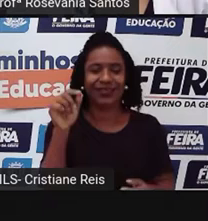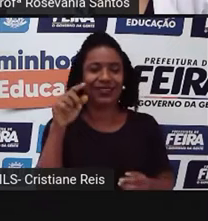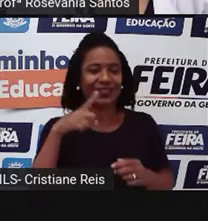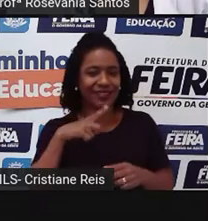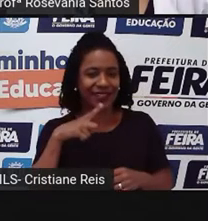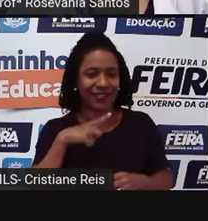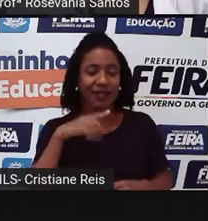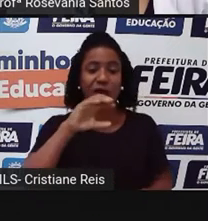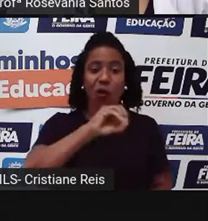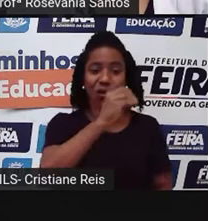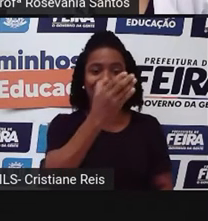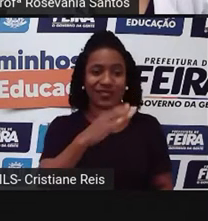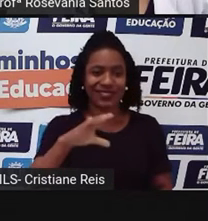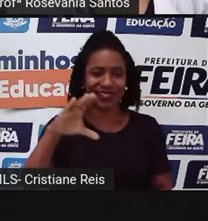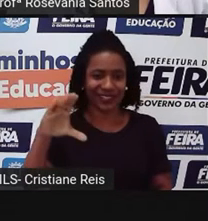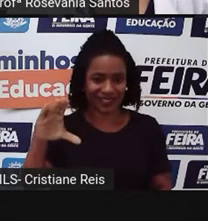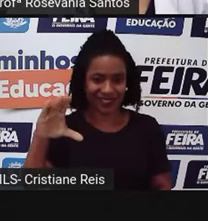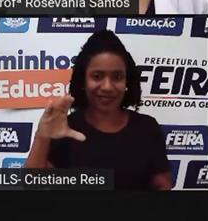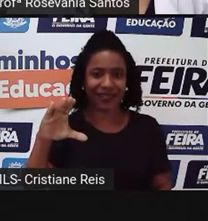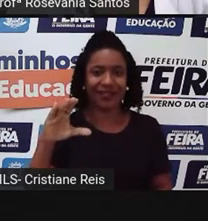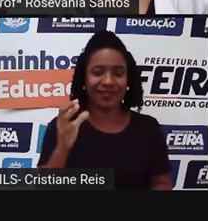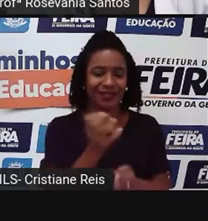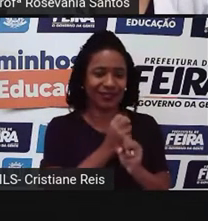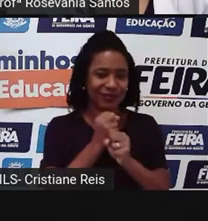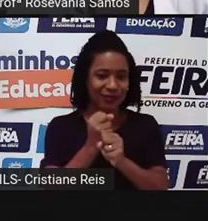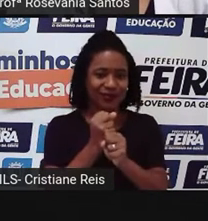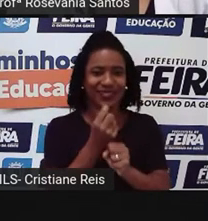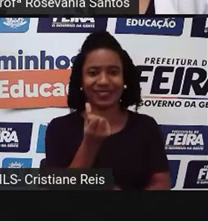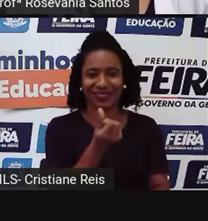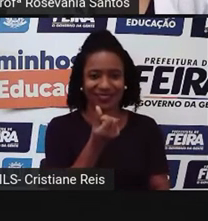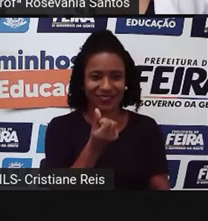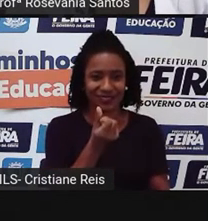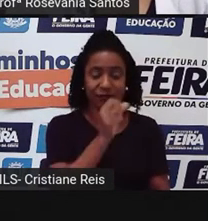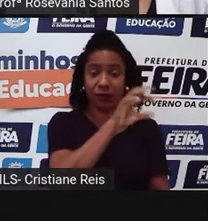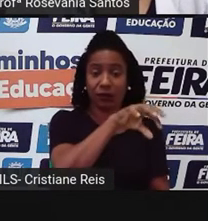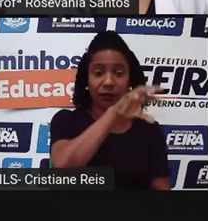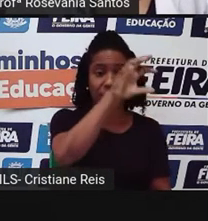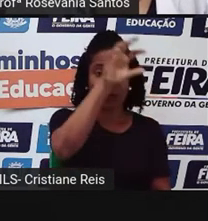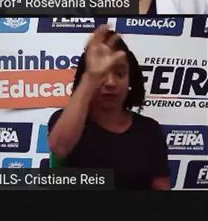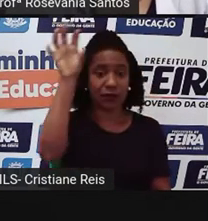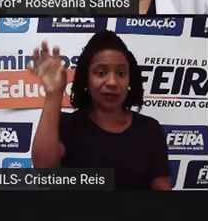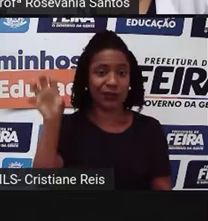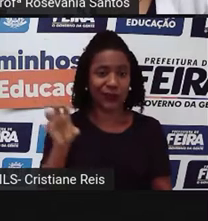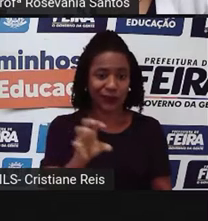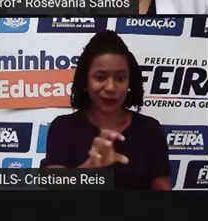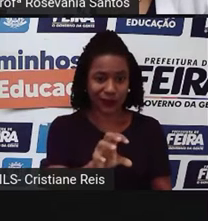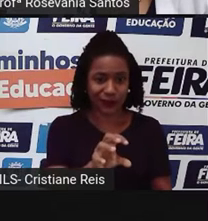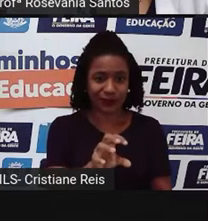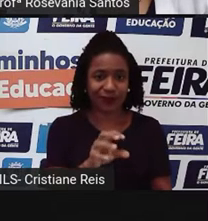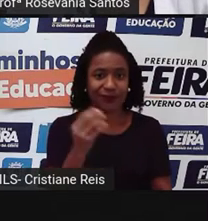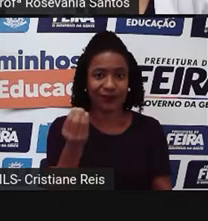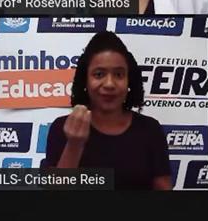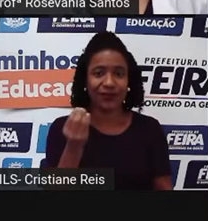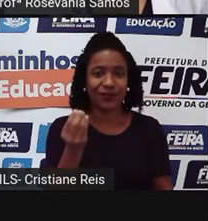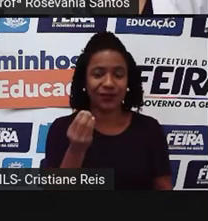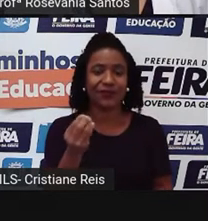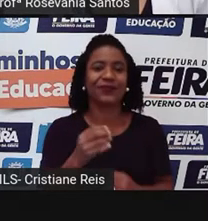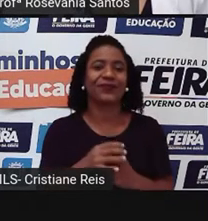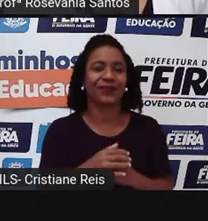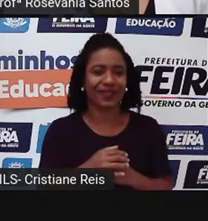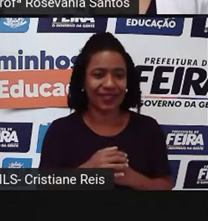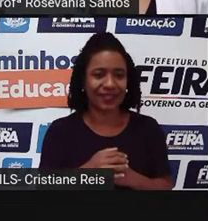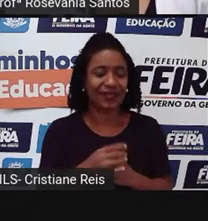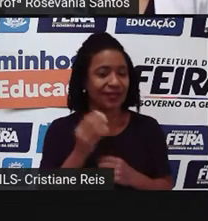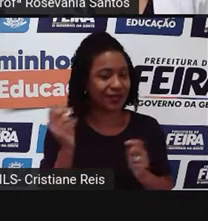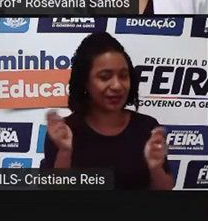um, dois, três, quatro, cinco, seis. Então, de acordo com a divisão continental, tá, gente?